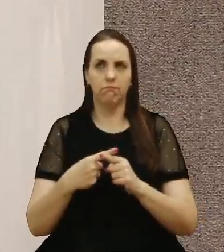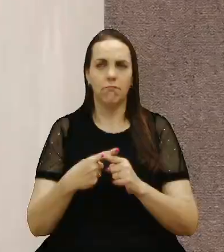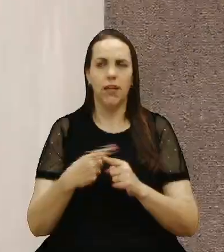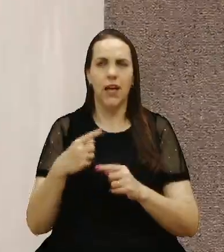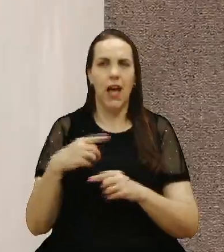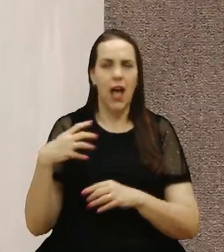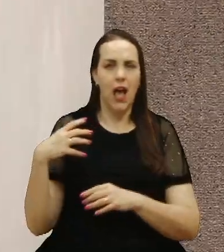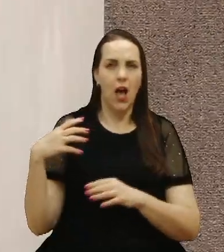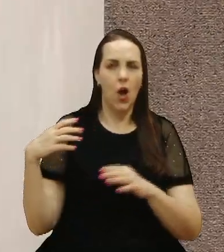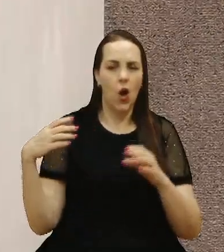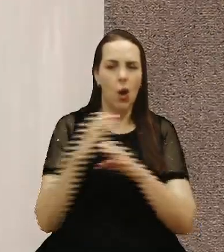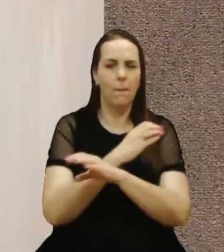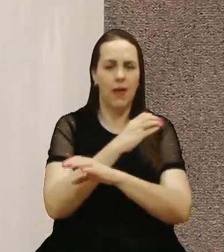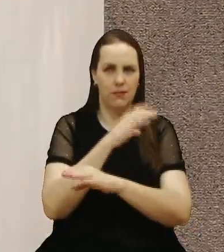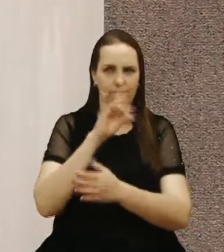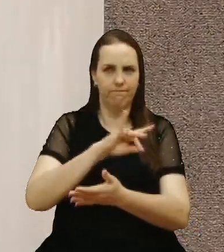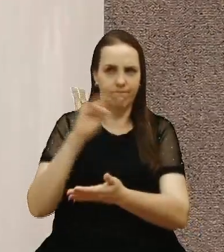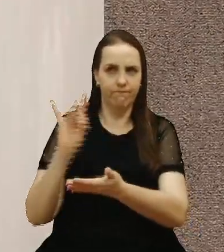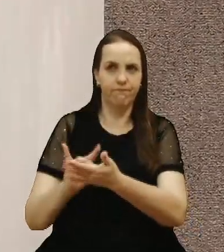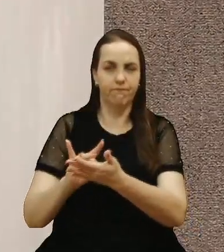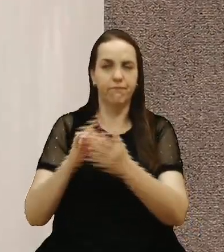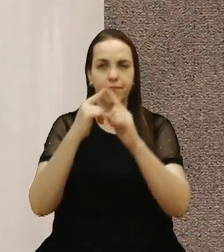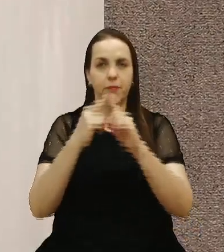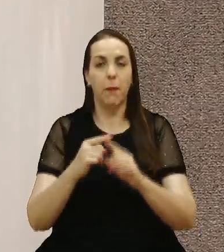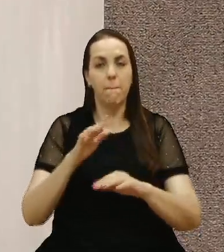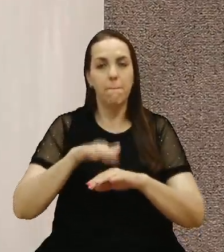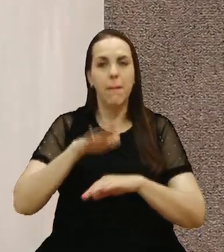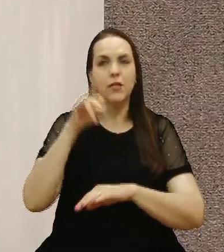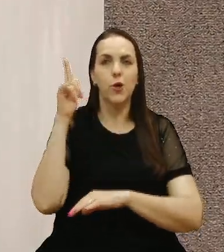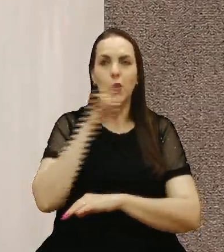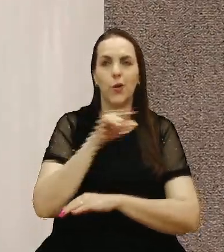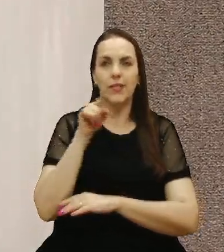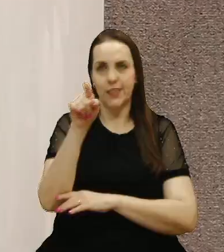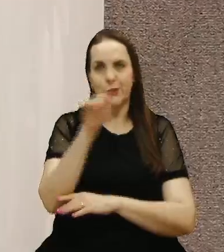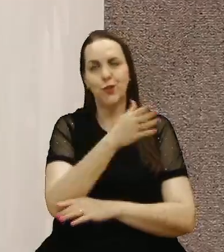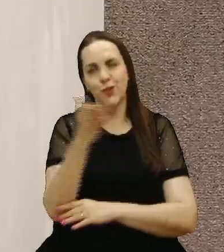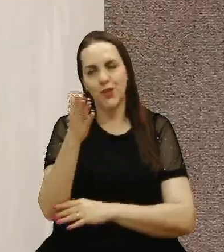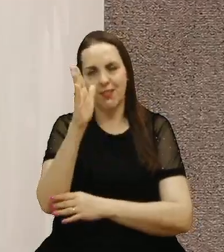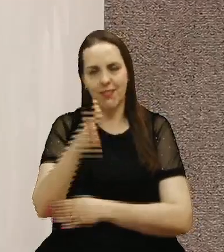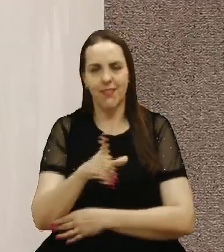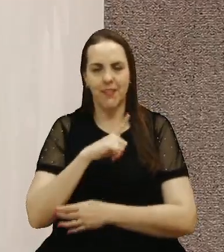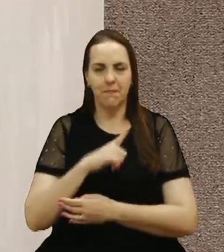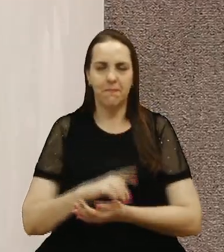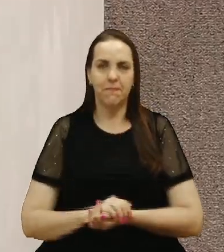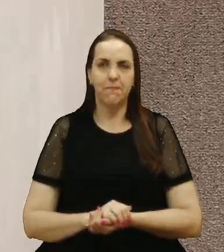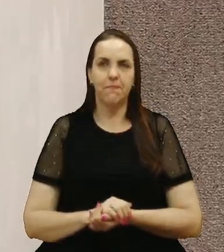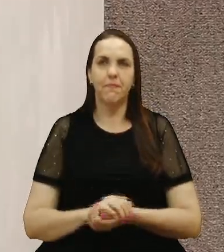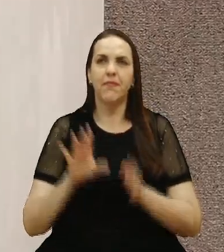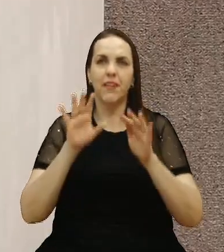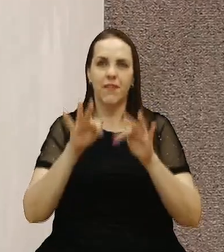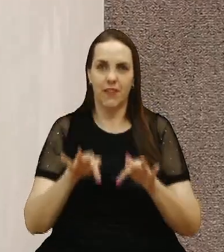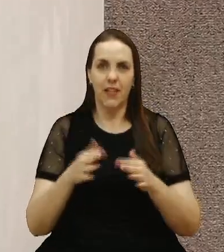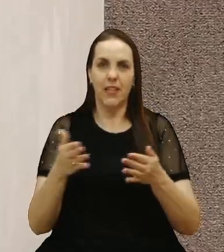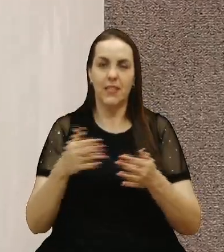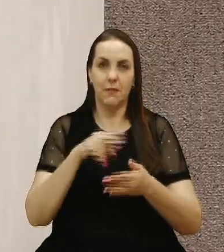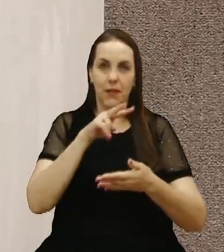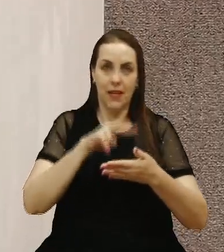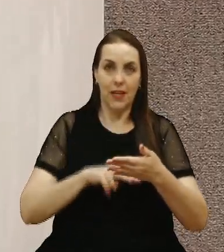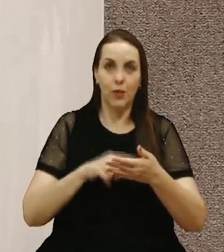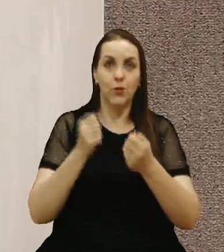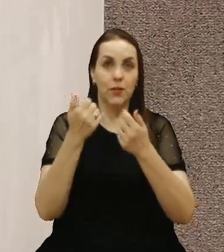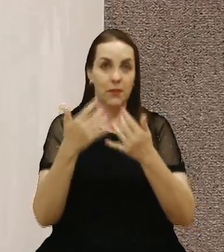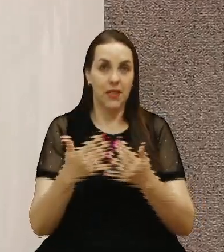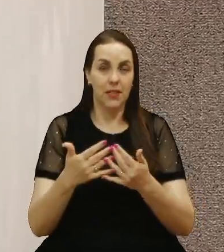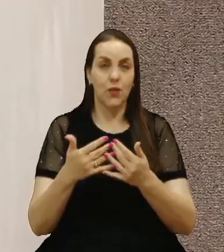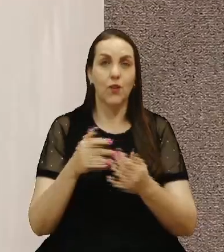da competição, que de fato reforçaria ainda mais essa conquista que eles já têm. Só para terminar aqui a minha leitura e explicar,